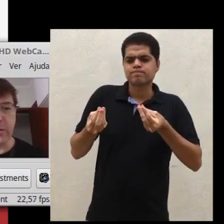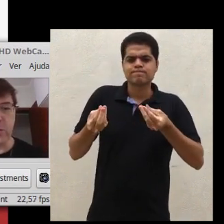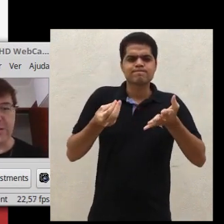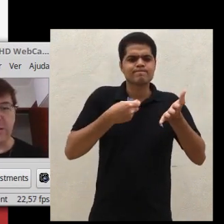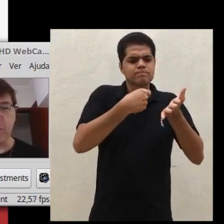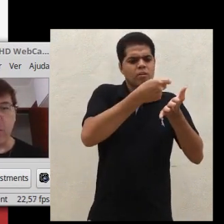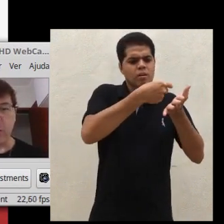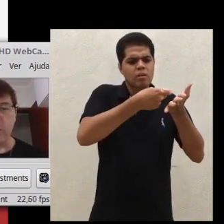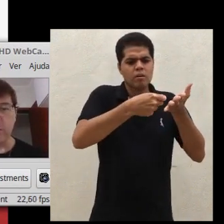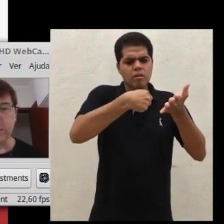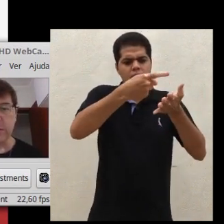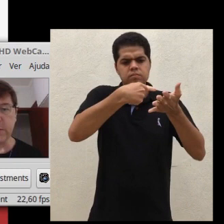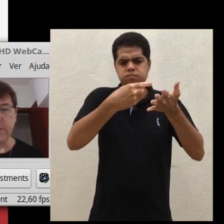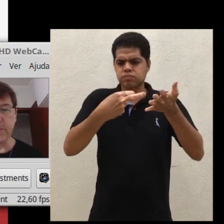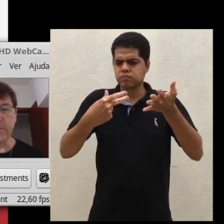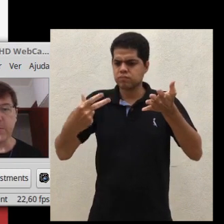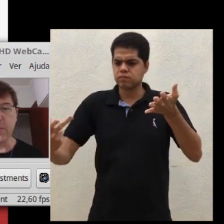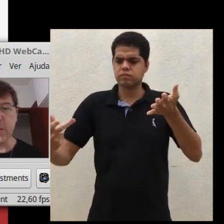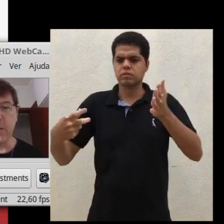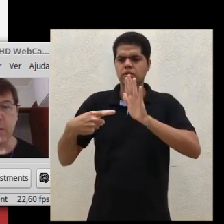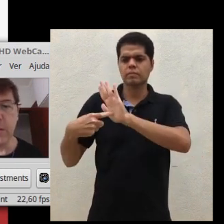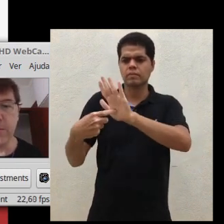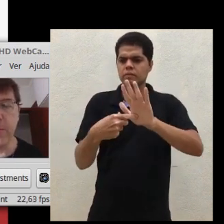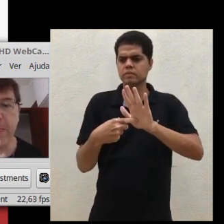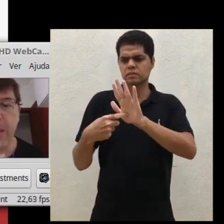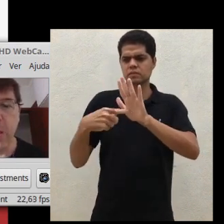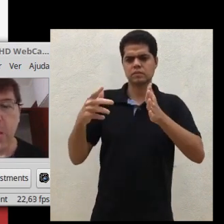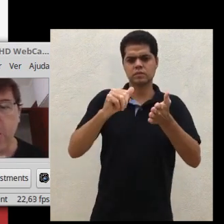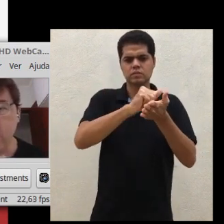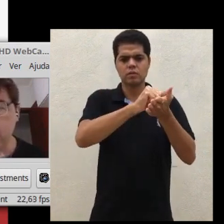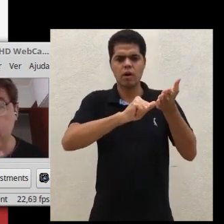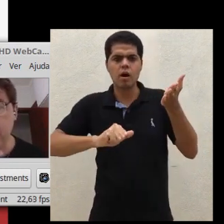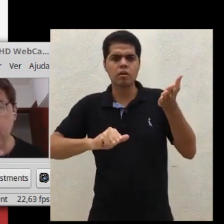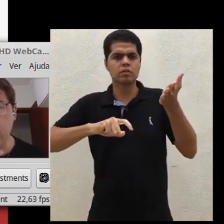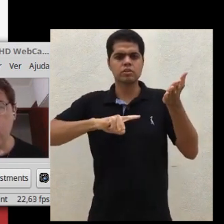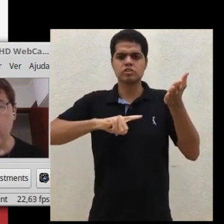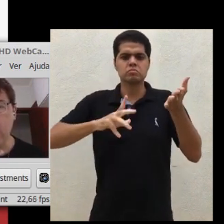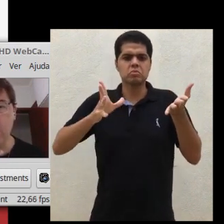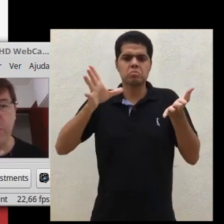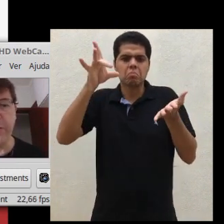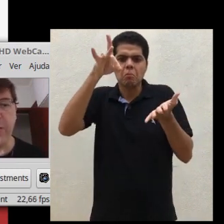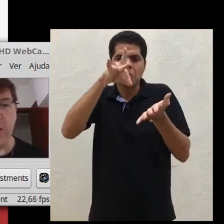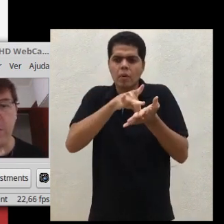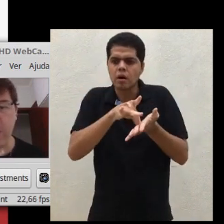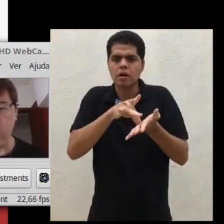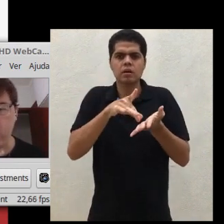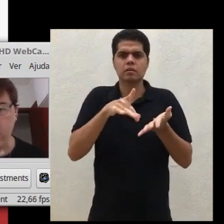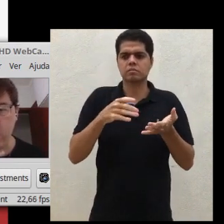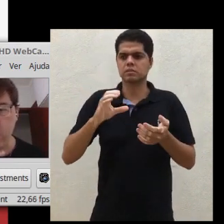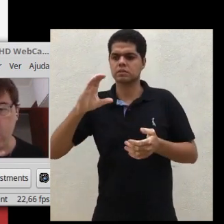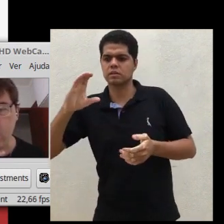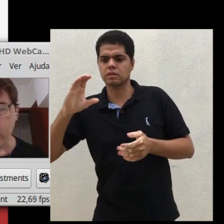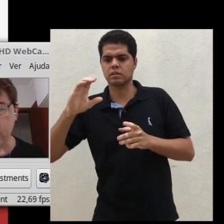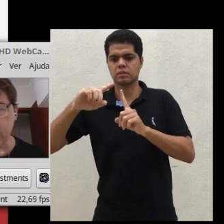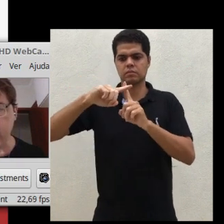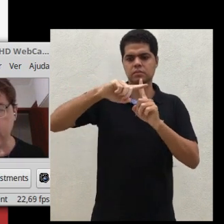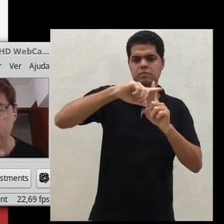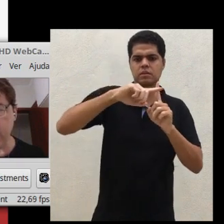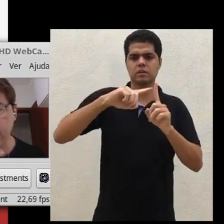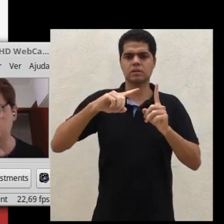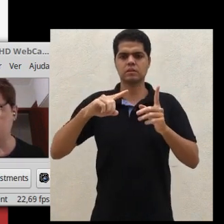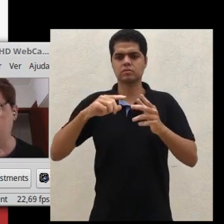com métodos simbólicos, né? Não tem aquele algoritmo formal, como no